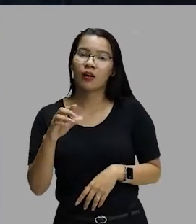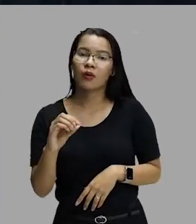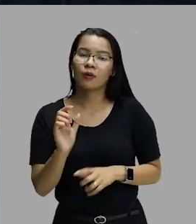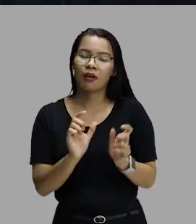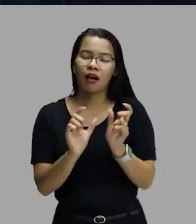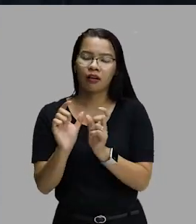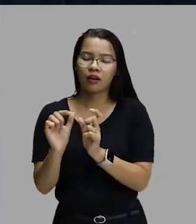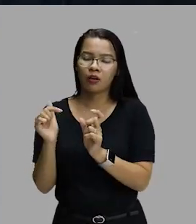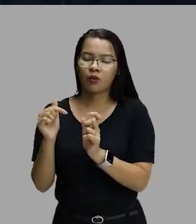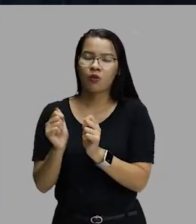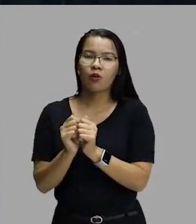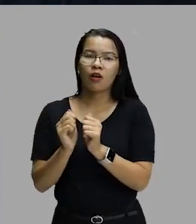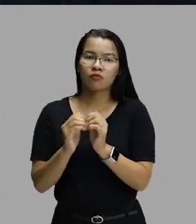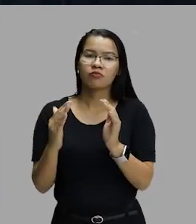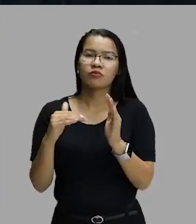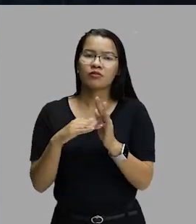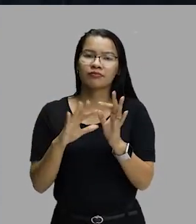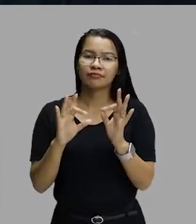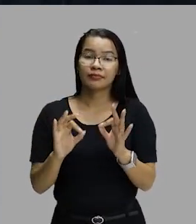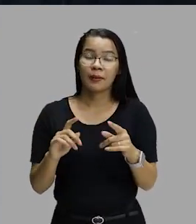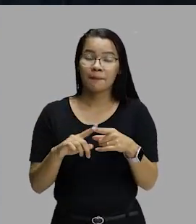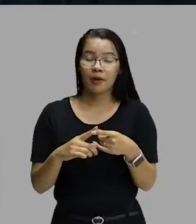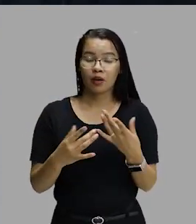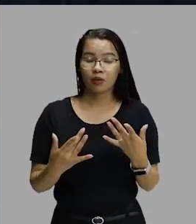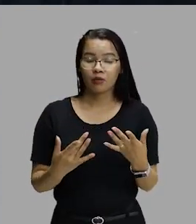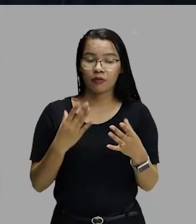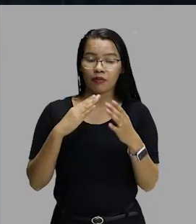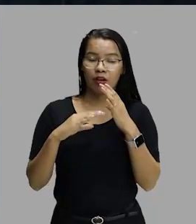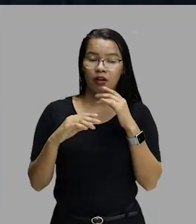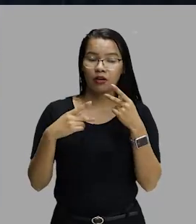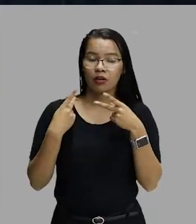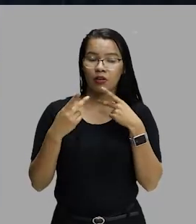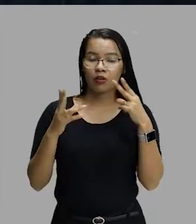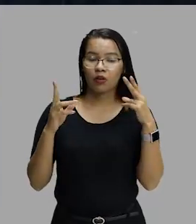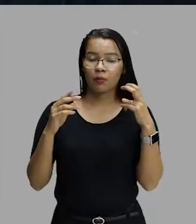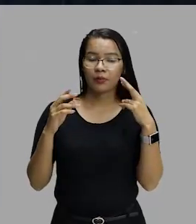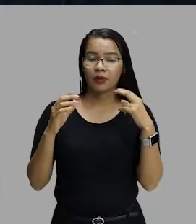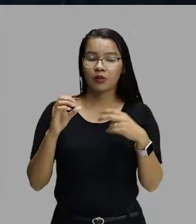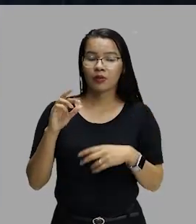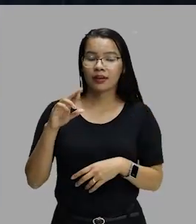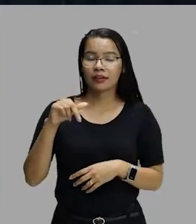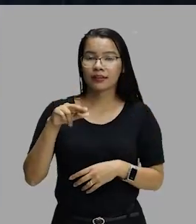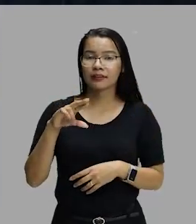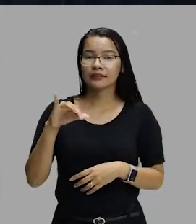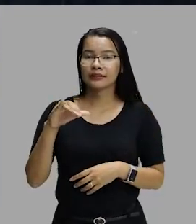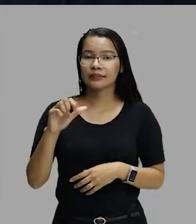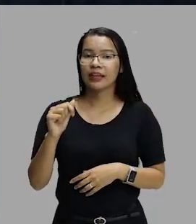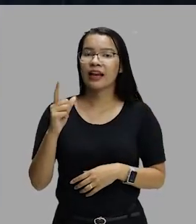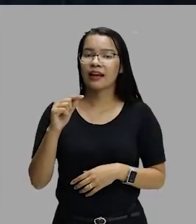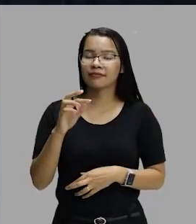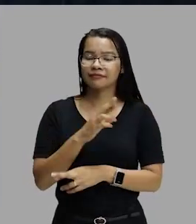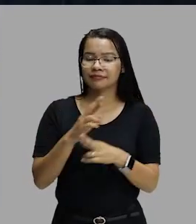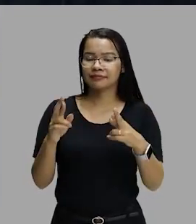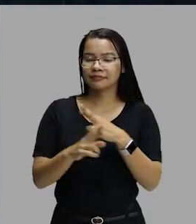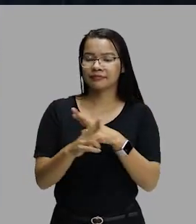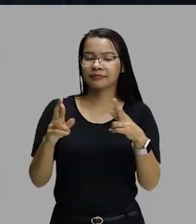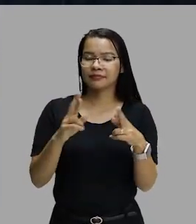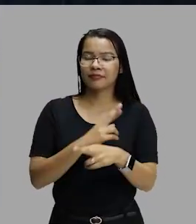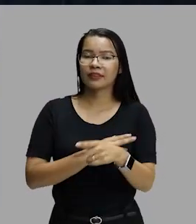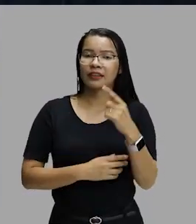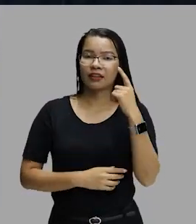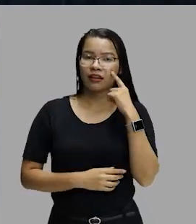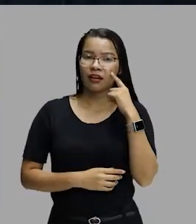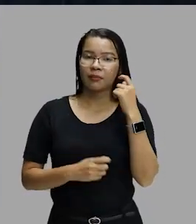com sua função sintática. Agora, quando eu falo de coerência, aí vem o encadeamento das ideias. Elas precisam de uma sequência lógica